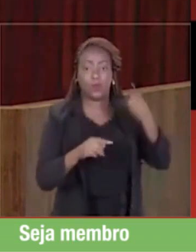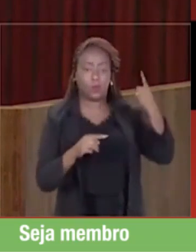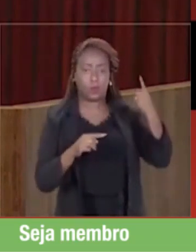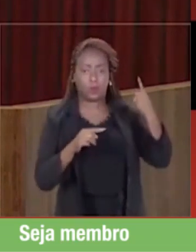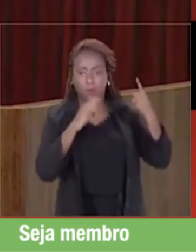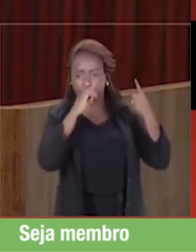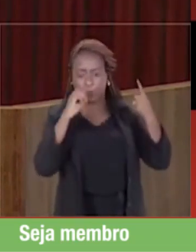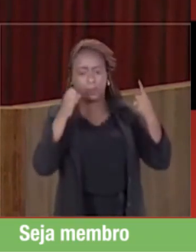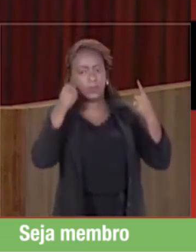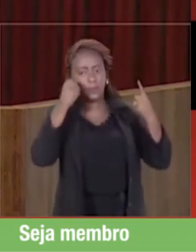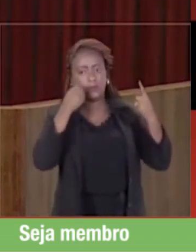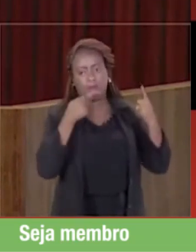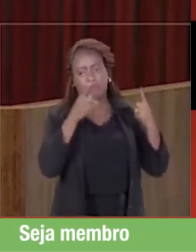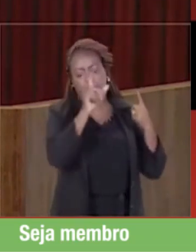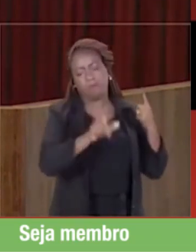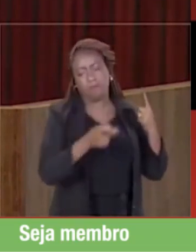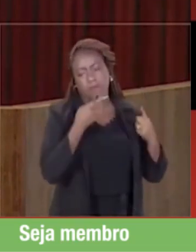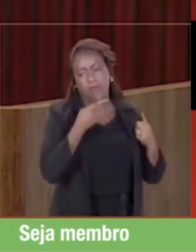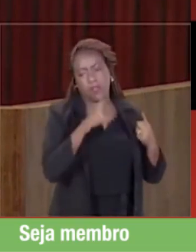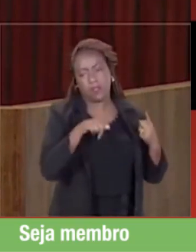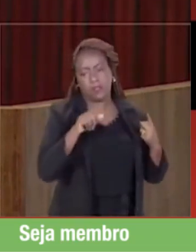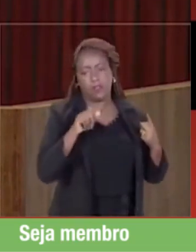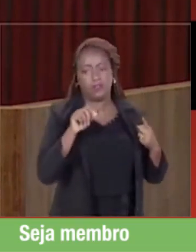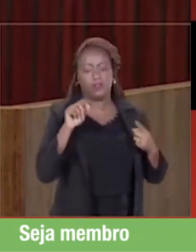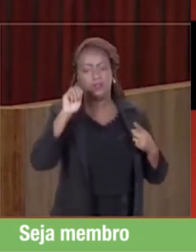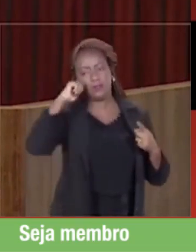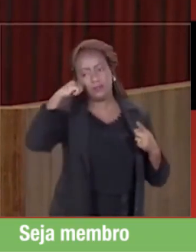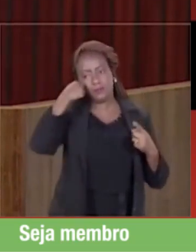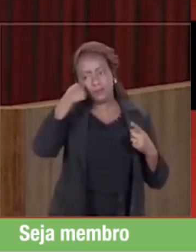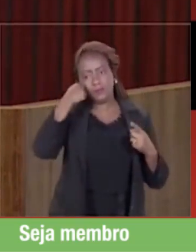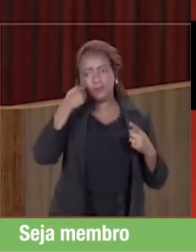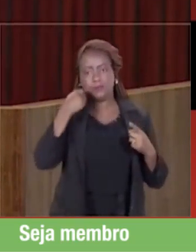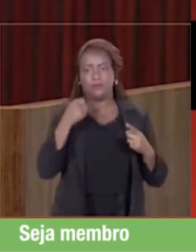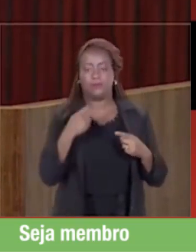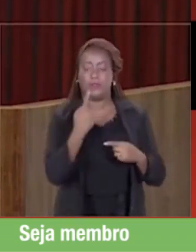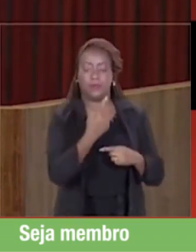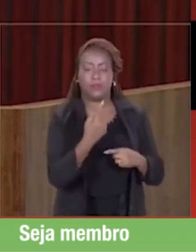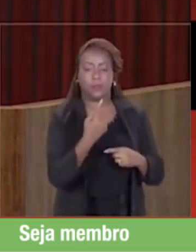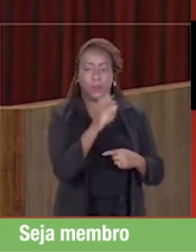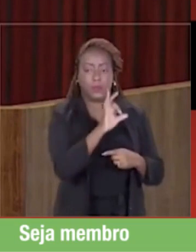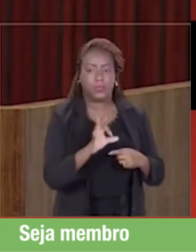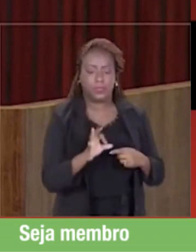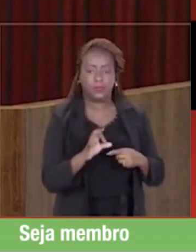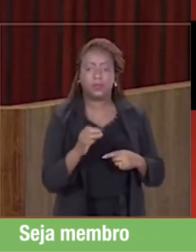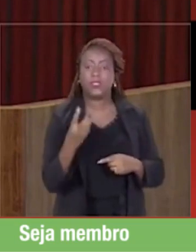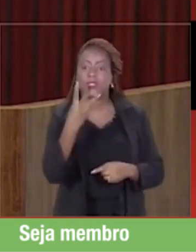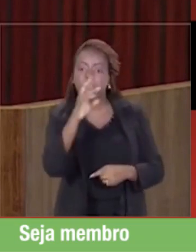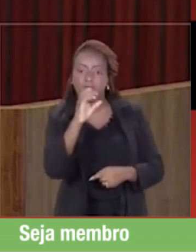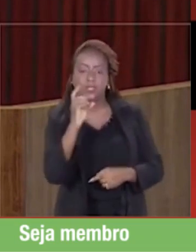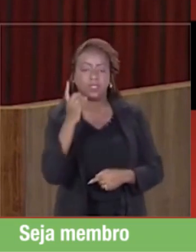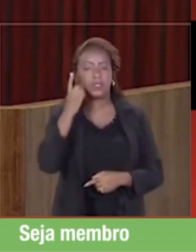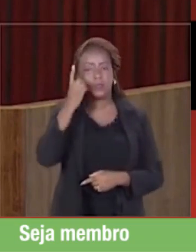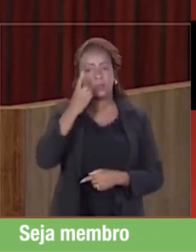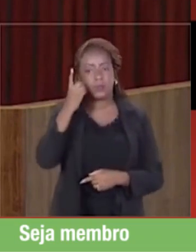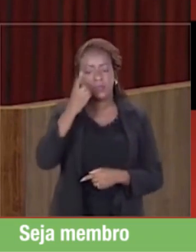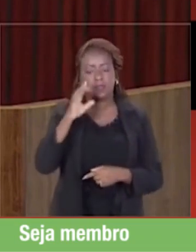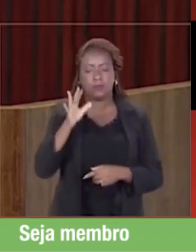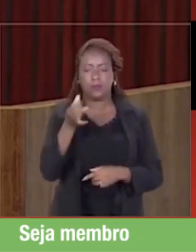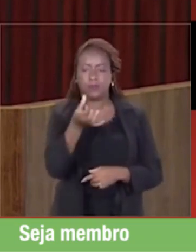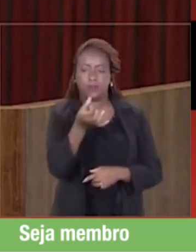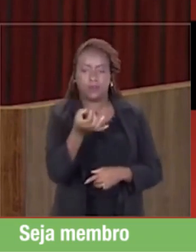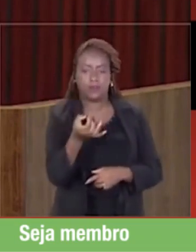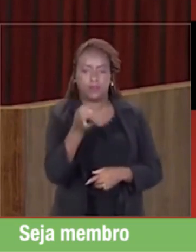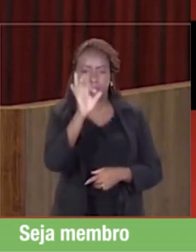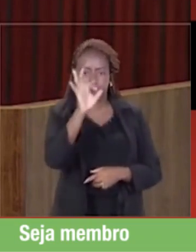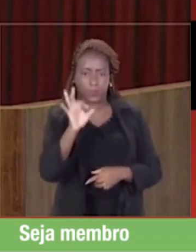senadora autodeclarada negra, portanto 1% do Senado, 30 deputadas correspondendo a cerca de 6% da